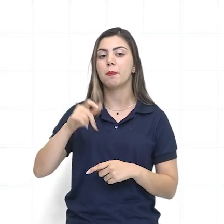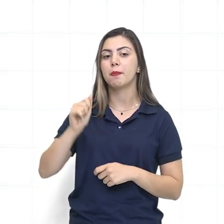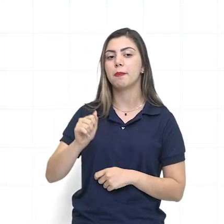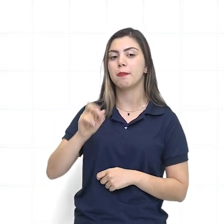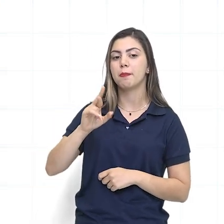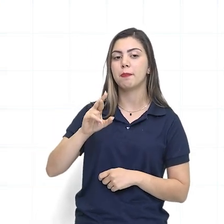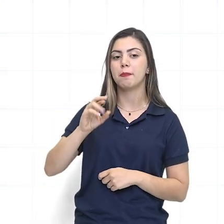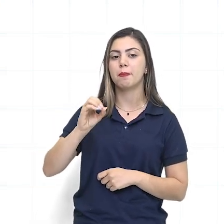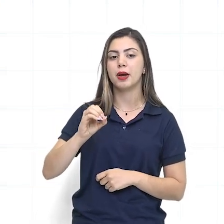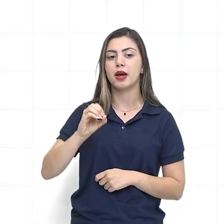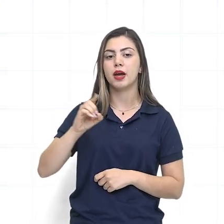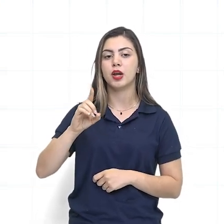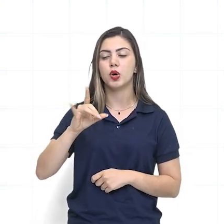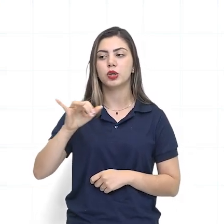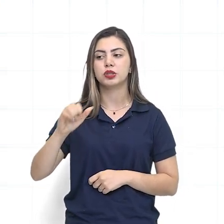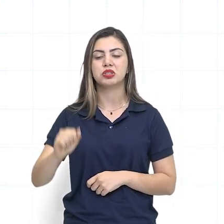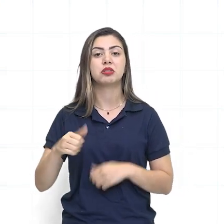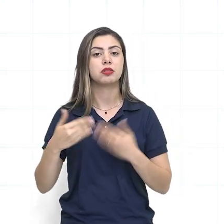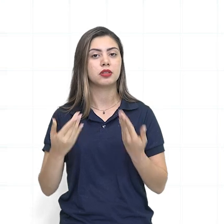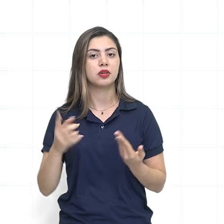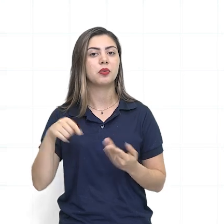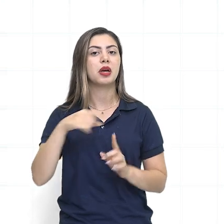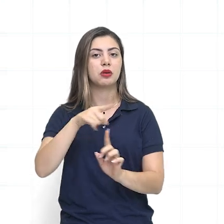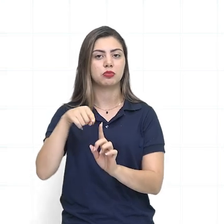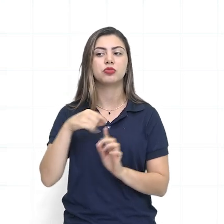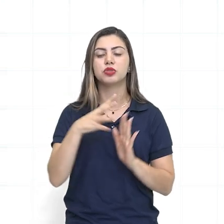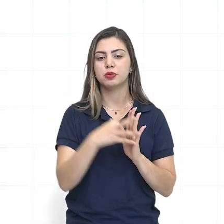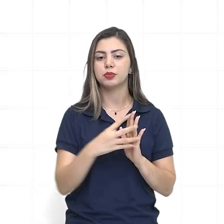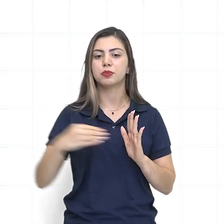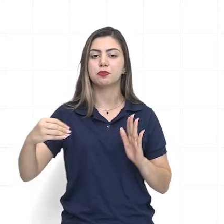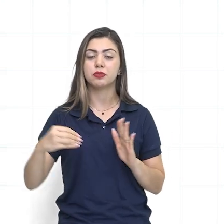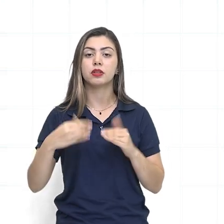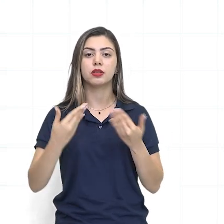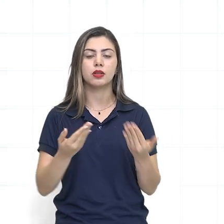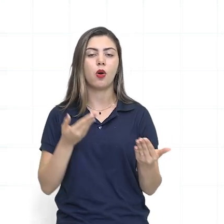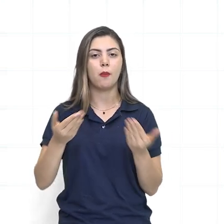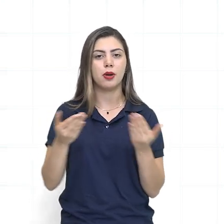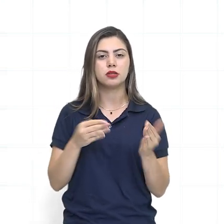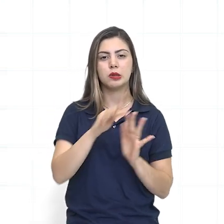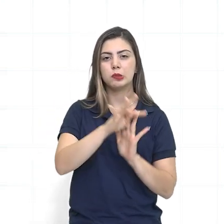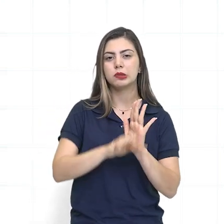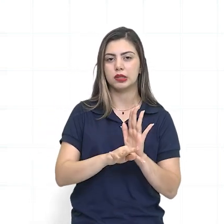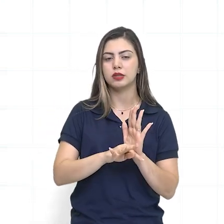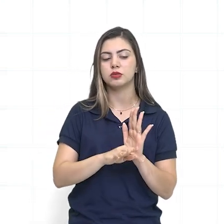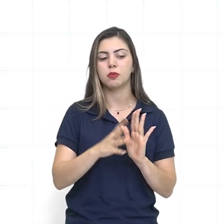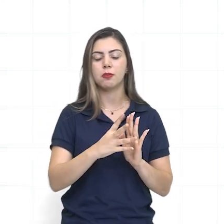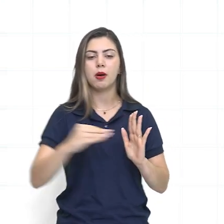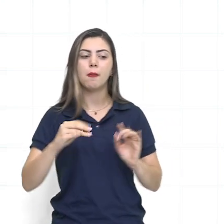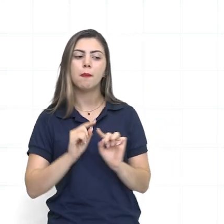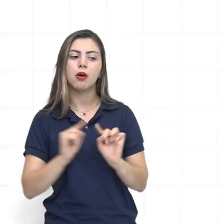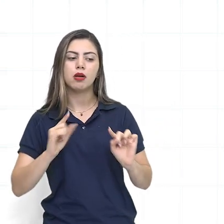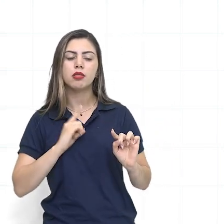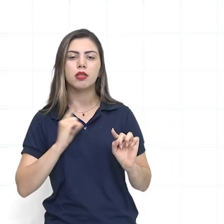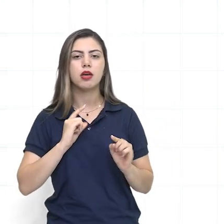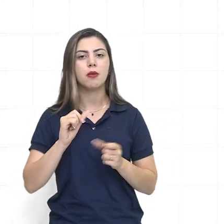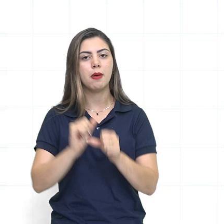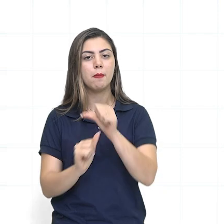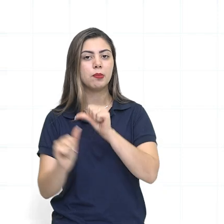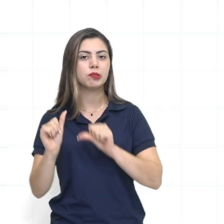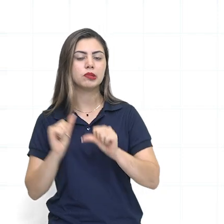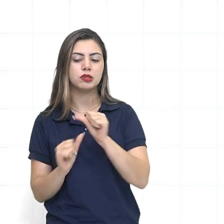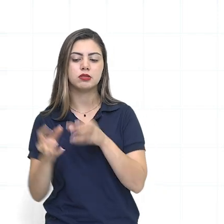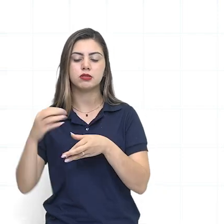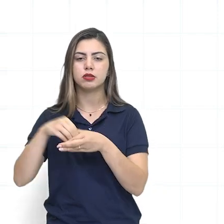de intertextualidade, que apresenta uma estrutura semelhante à de um texto anterior, mas com mudanças que interferem o sentido